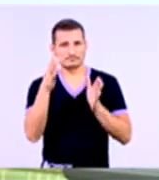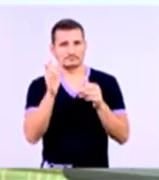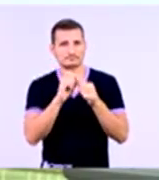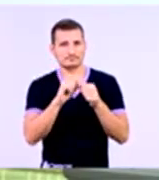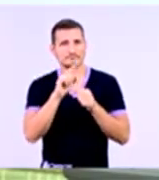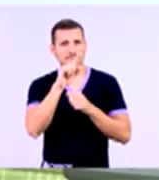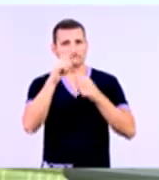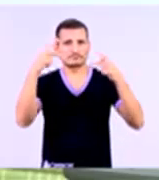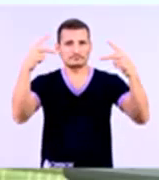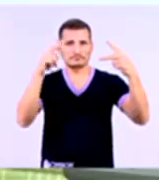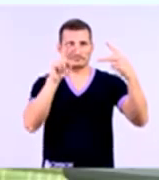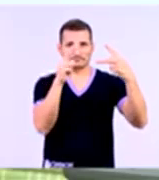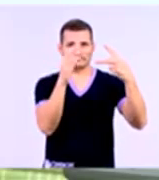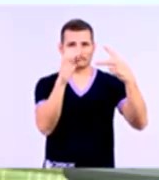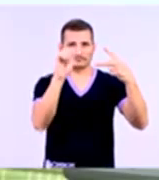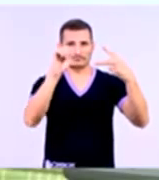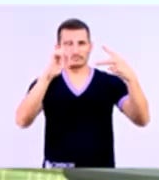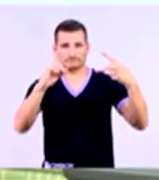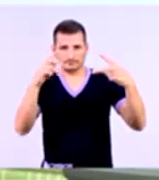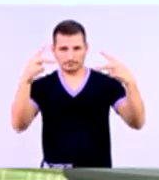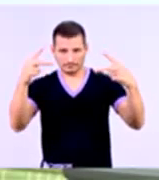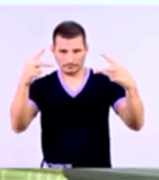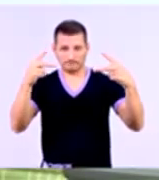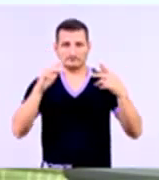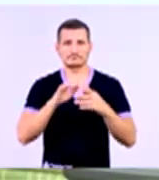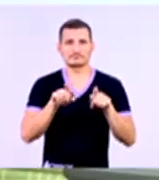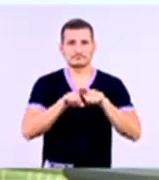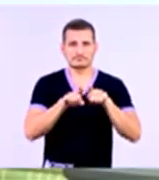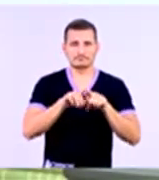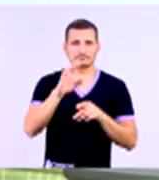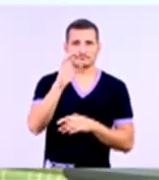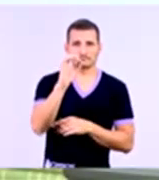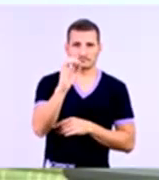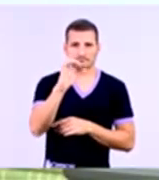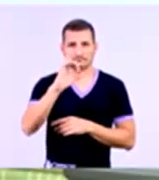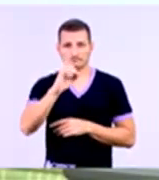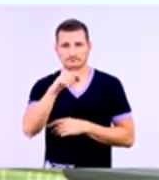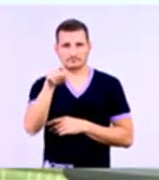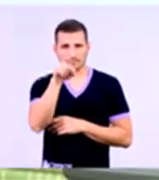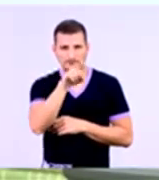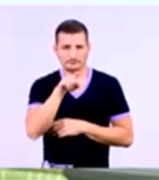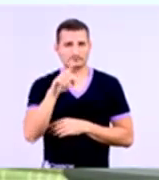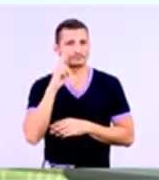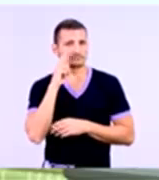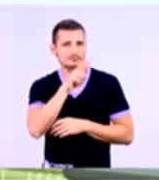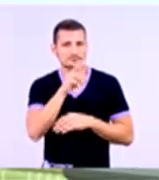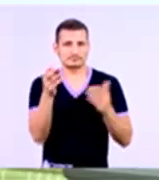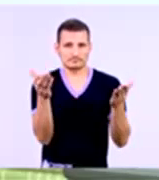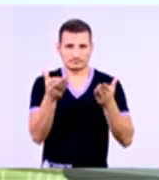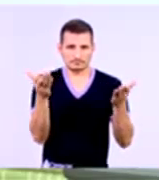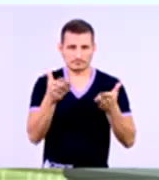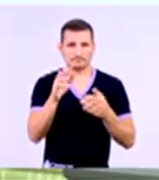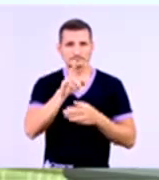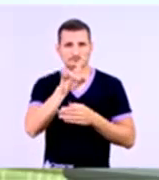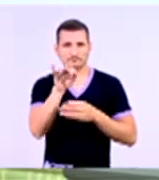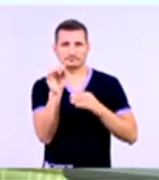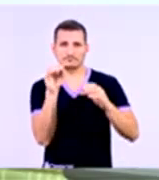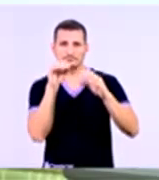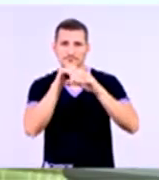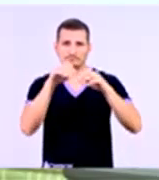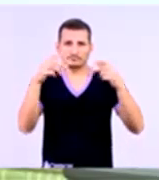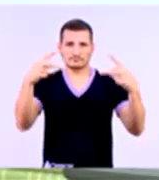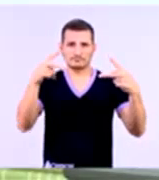cabeçalho da página e estou considerando que o código que vocês vão vir agora vai ser colocado dentro da tag